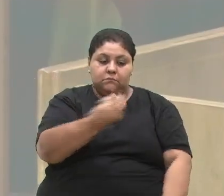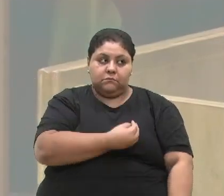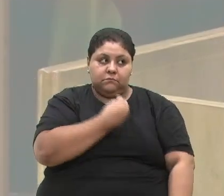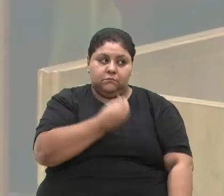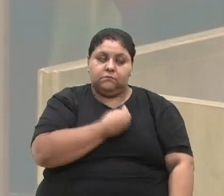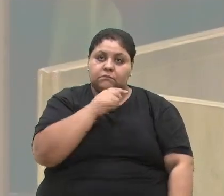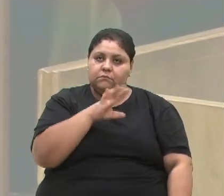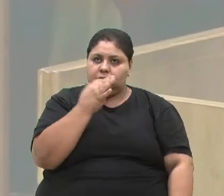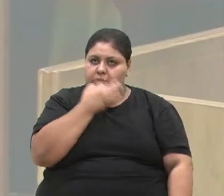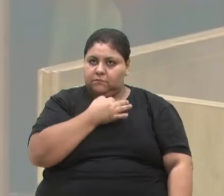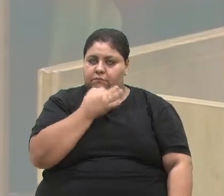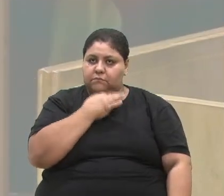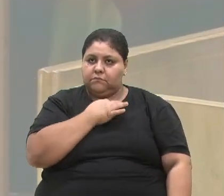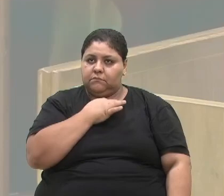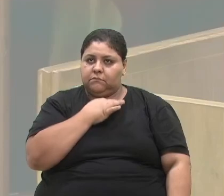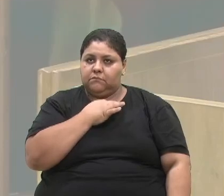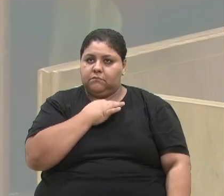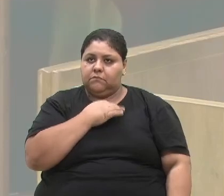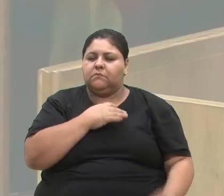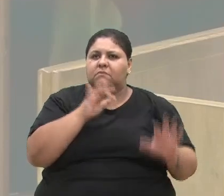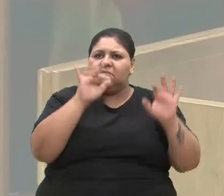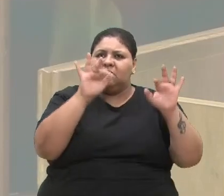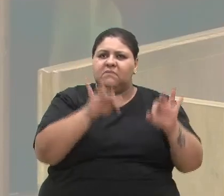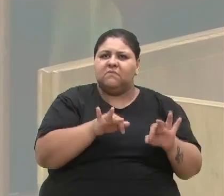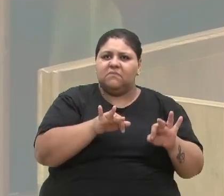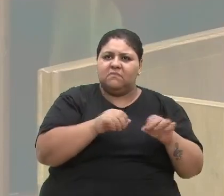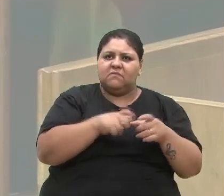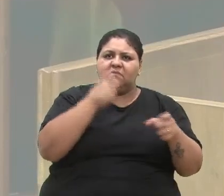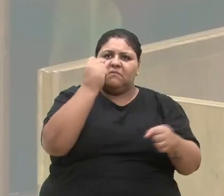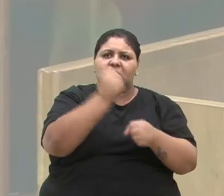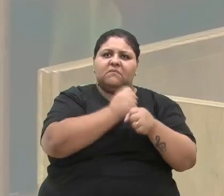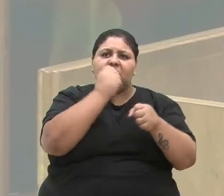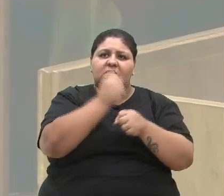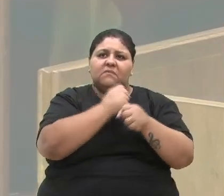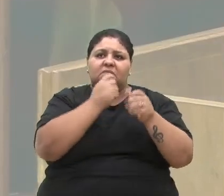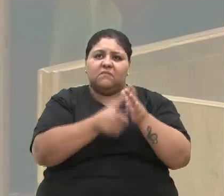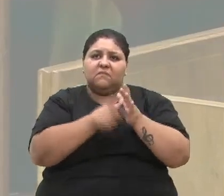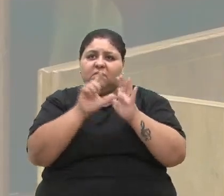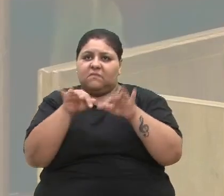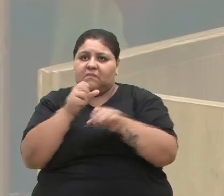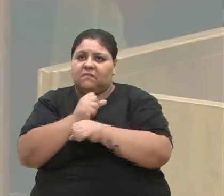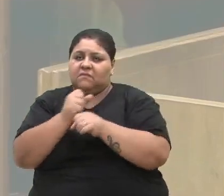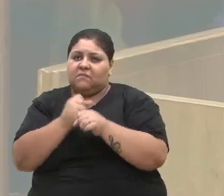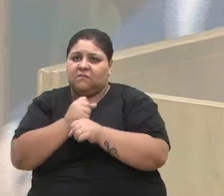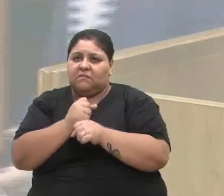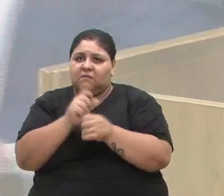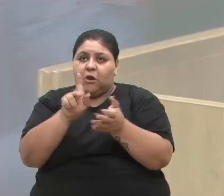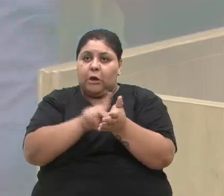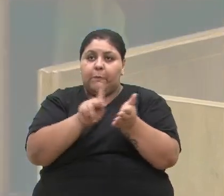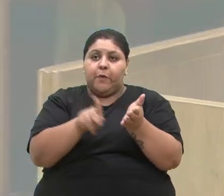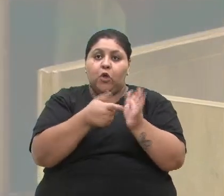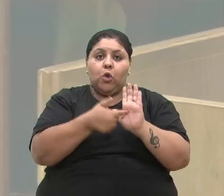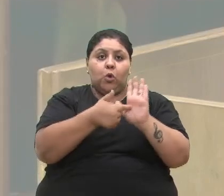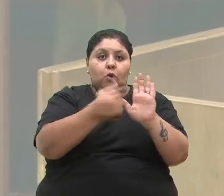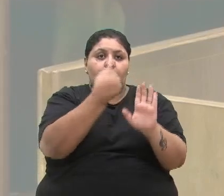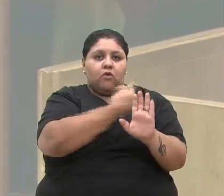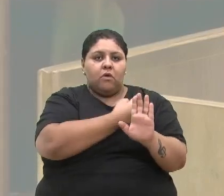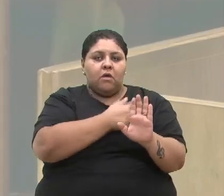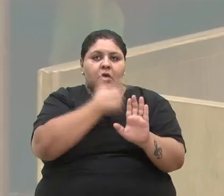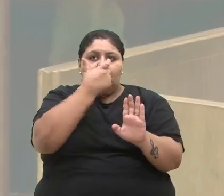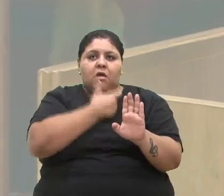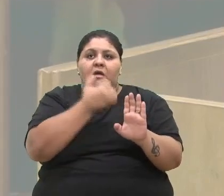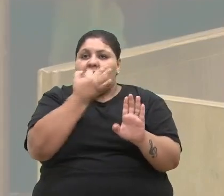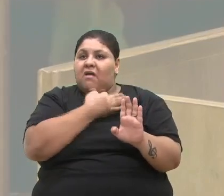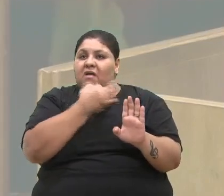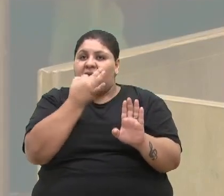Caxias. A projeção é de concluir a maioria das obras antes do final do ano. Capa de jornal pioneiro. Eu acho que Caxias do Sul está